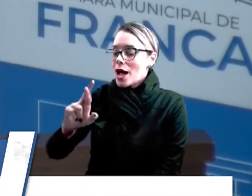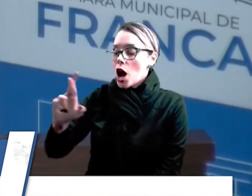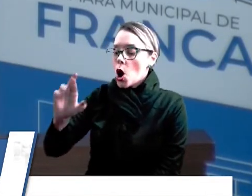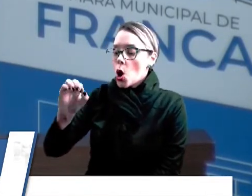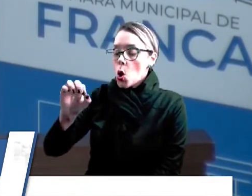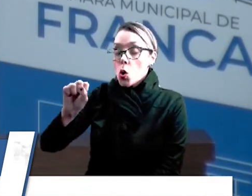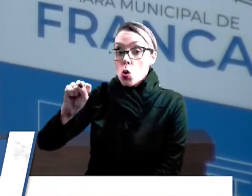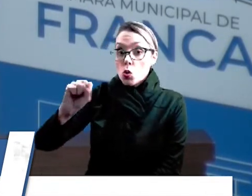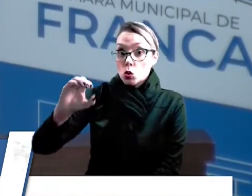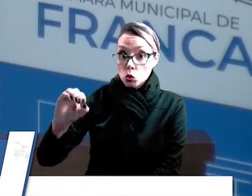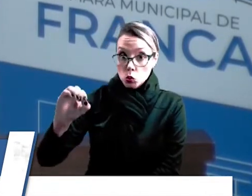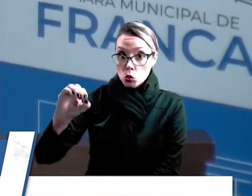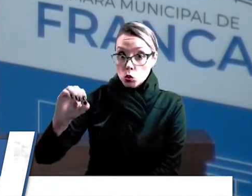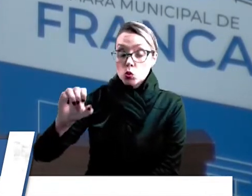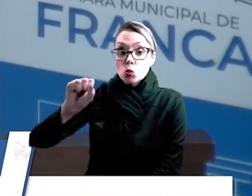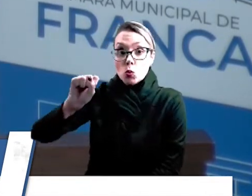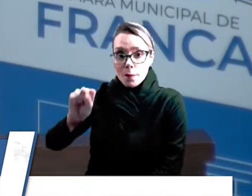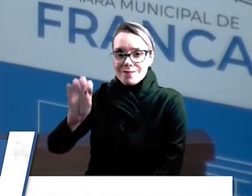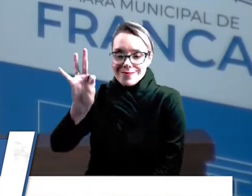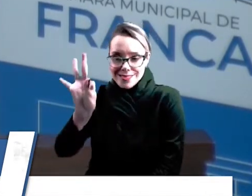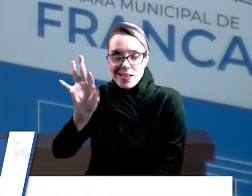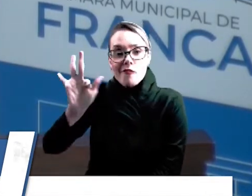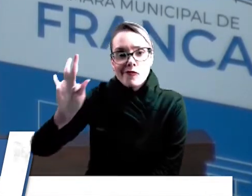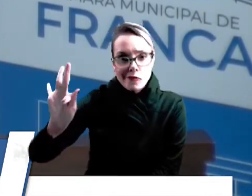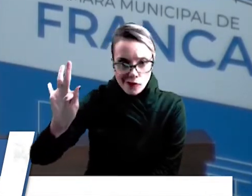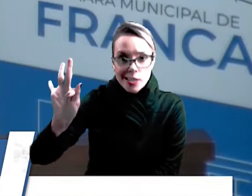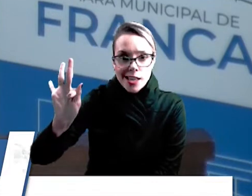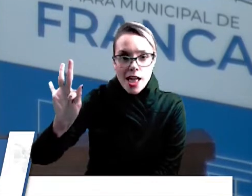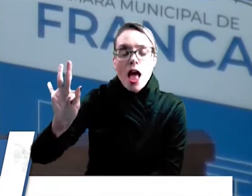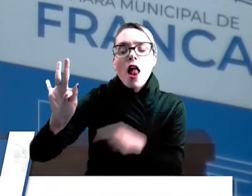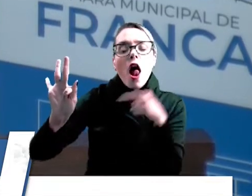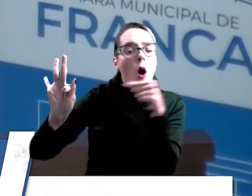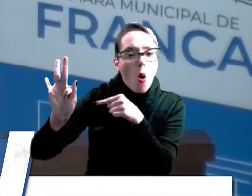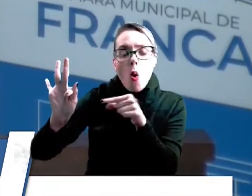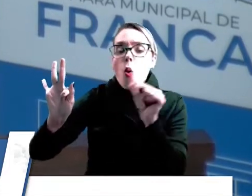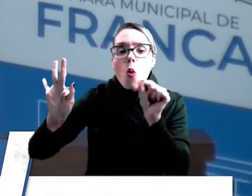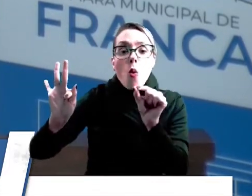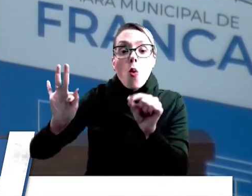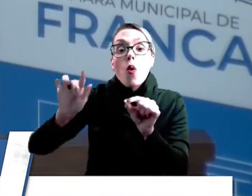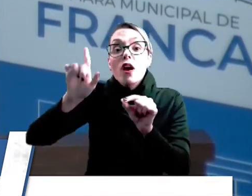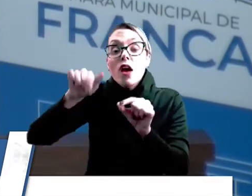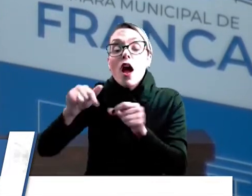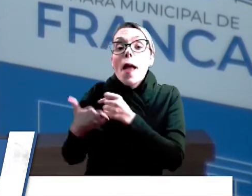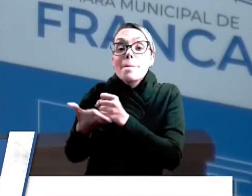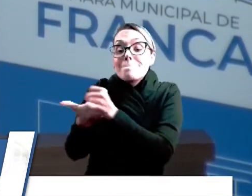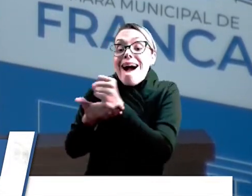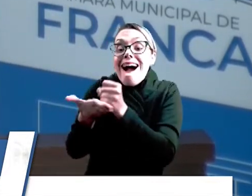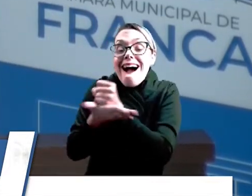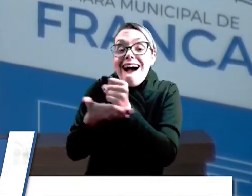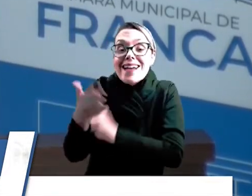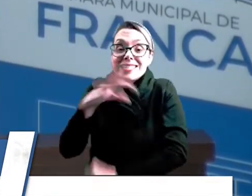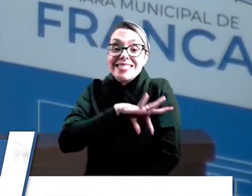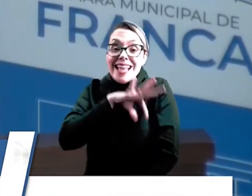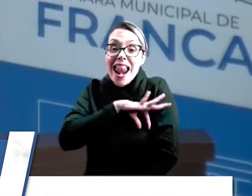de interferir na questão da execução do piso nacional de enfermagem,